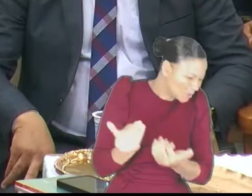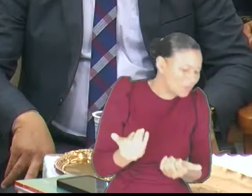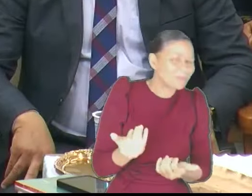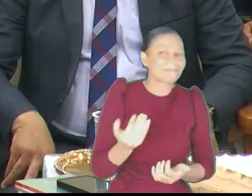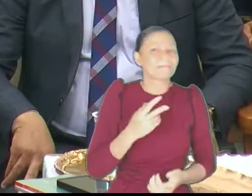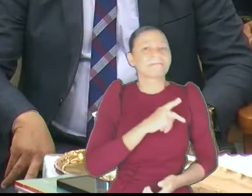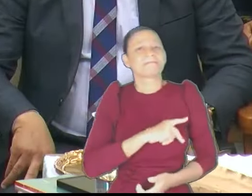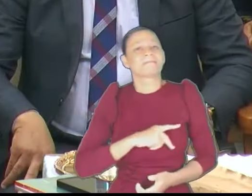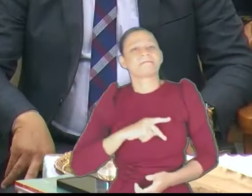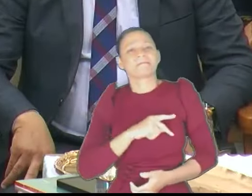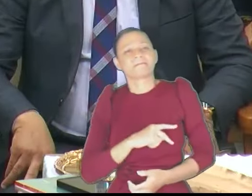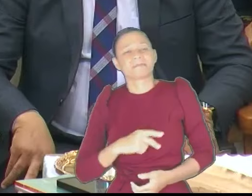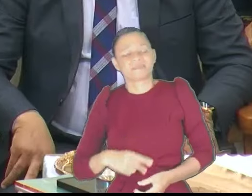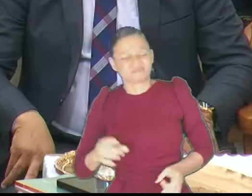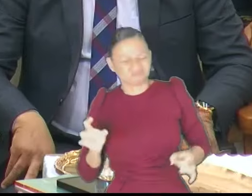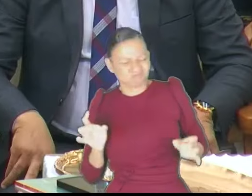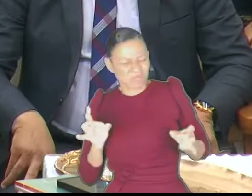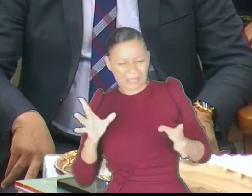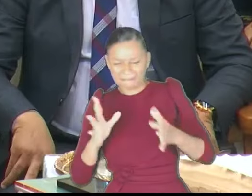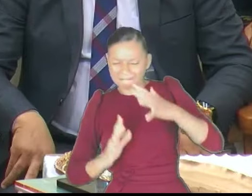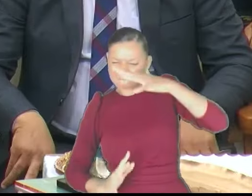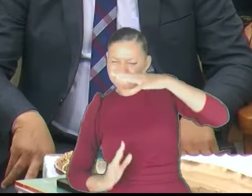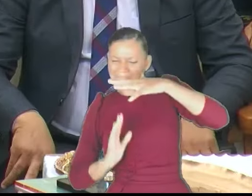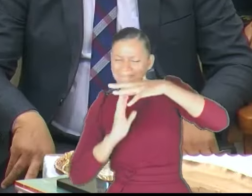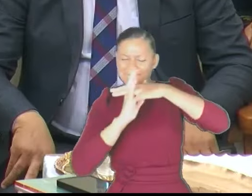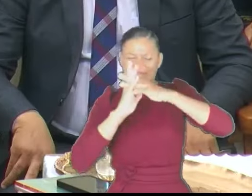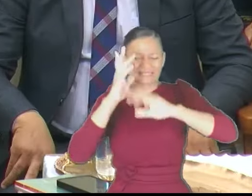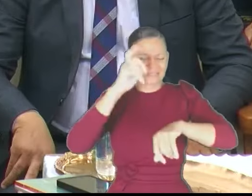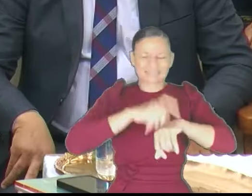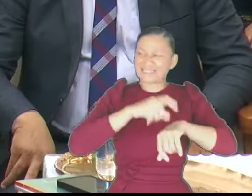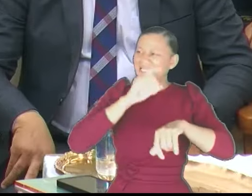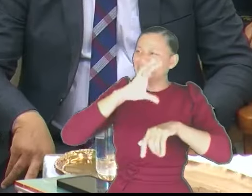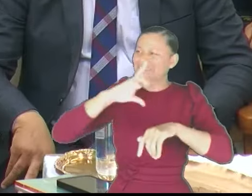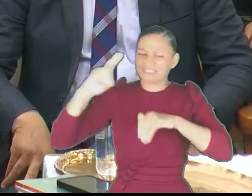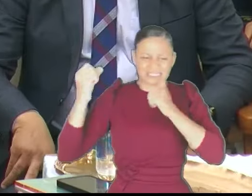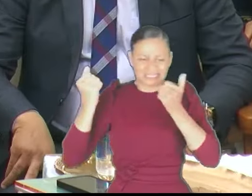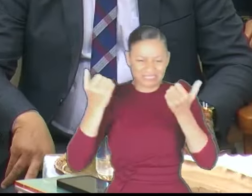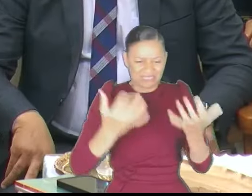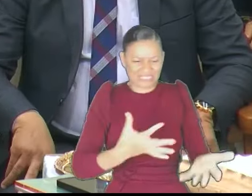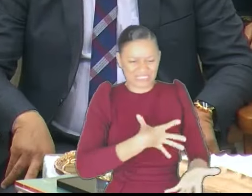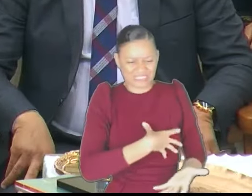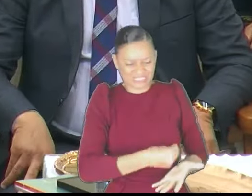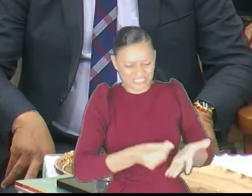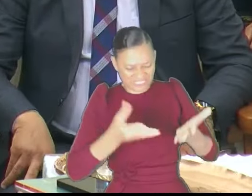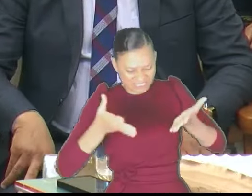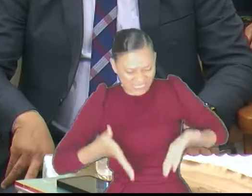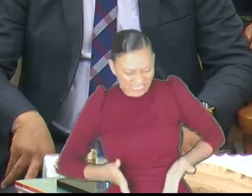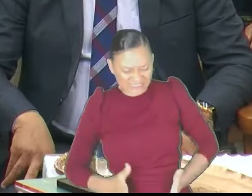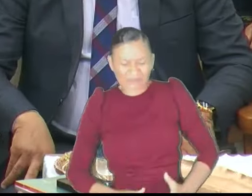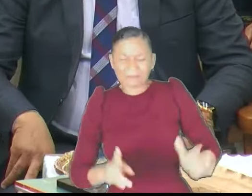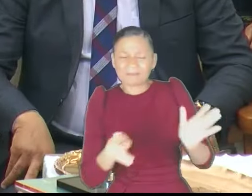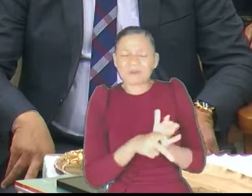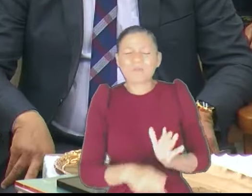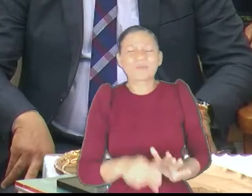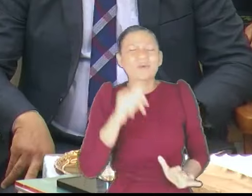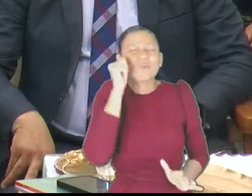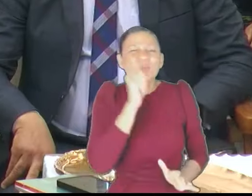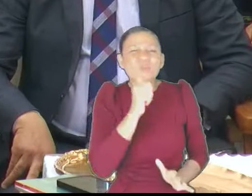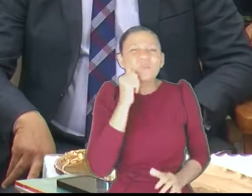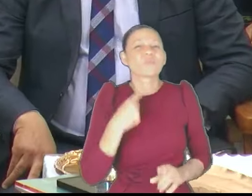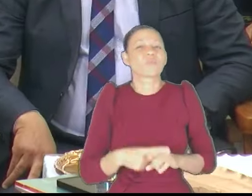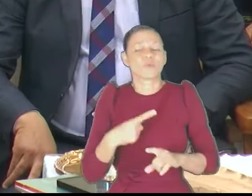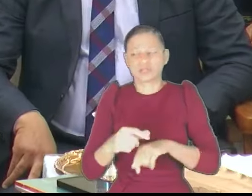disse: cumprindo-se a plenitude dos tempos, trouxe Deus o seu filho nascido de mulher. Por que ele pode trazer? Porque